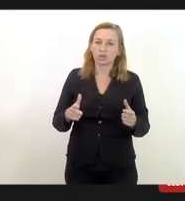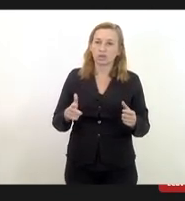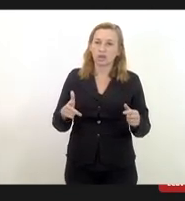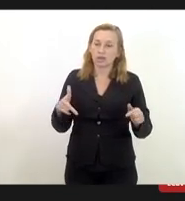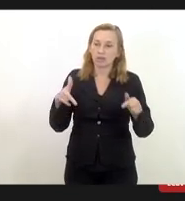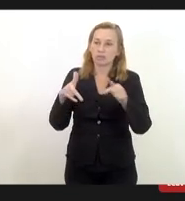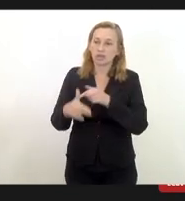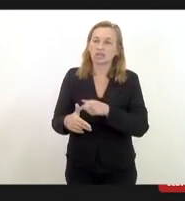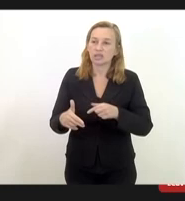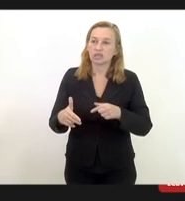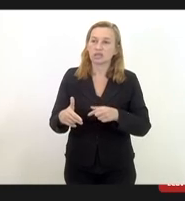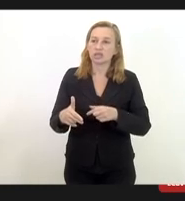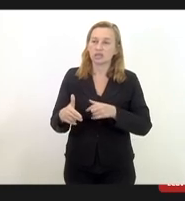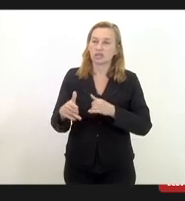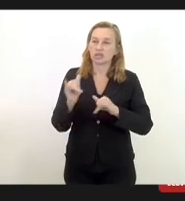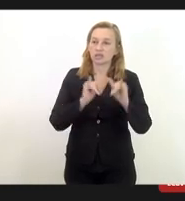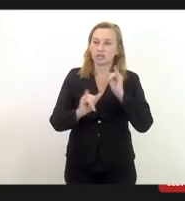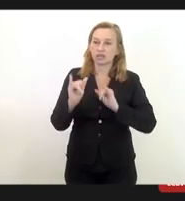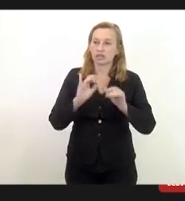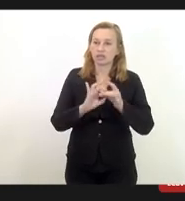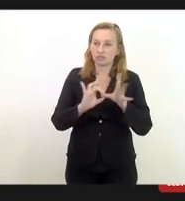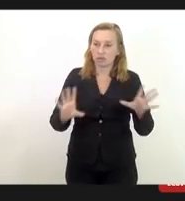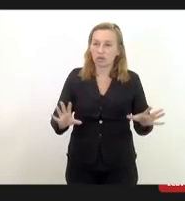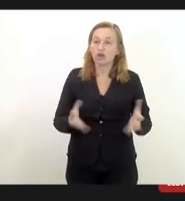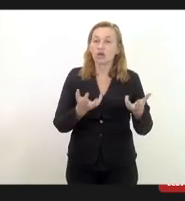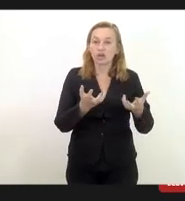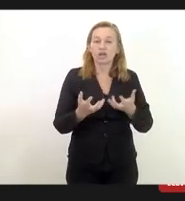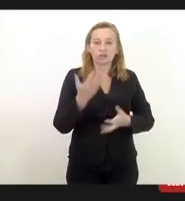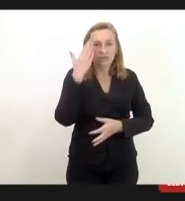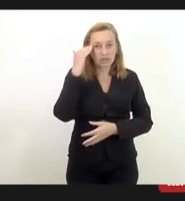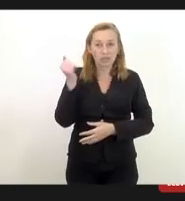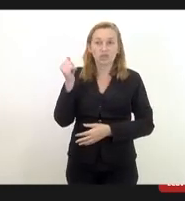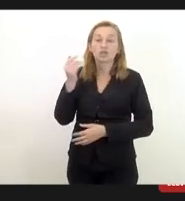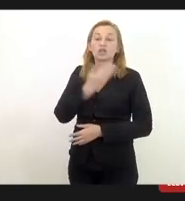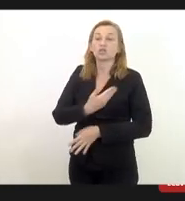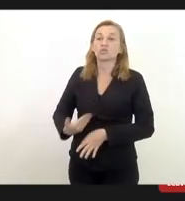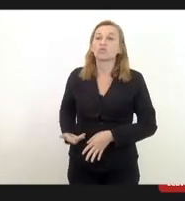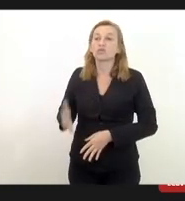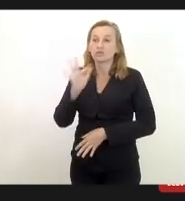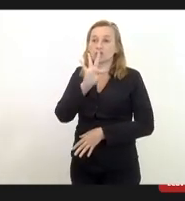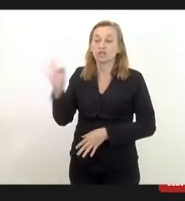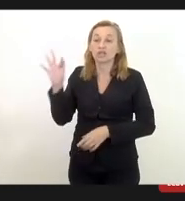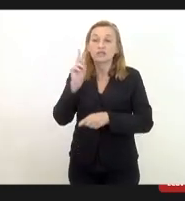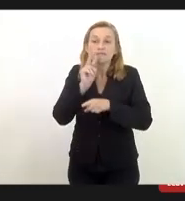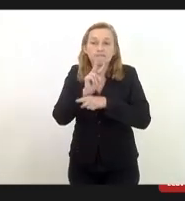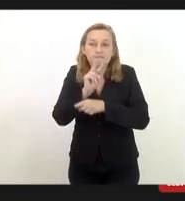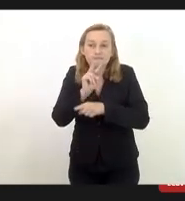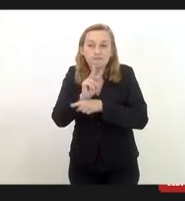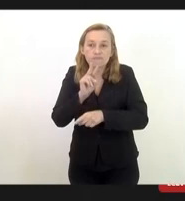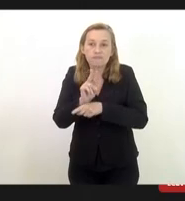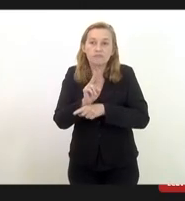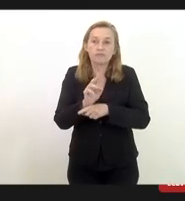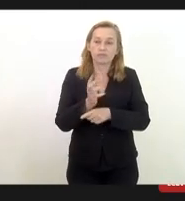se o governo estadual está monitorando o sanatório penal dos complexos